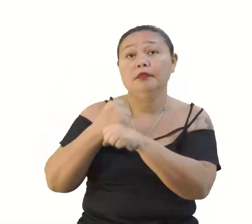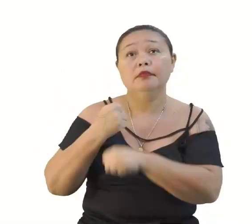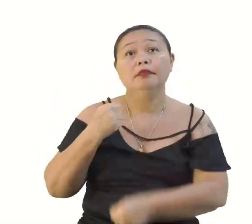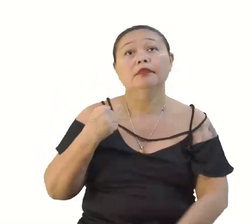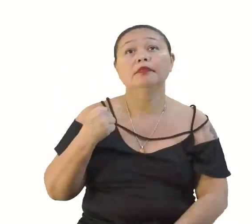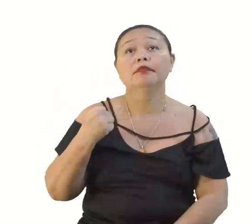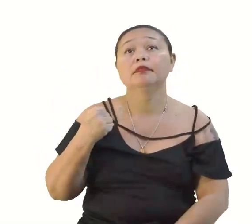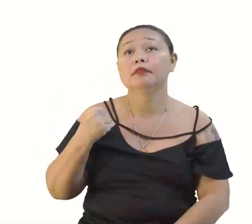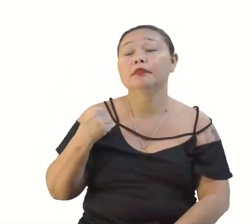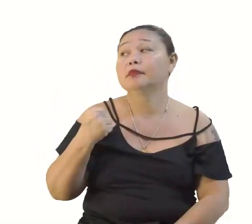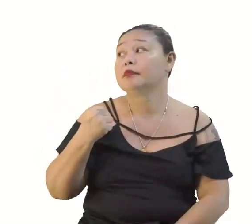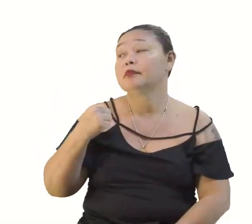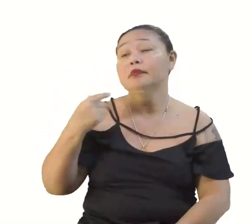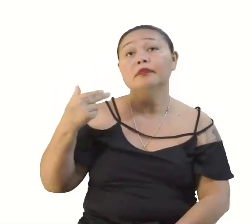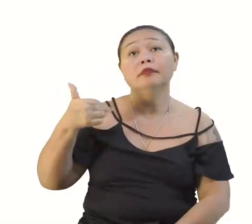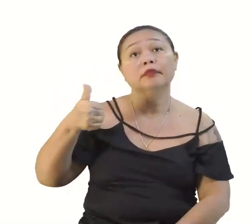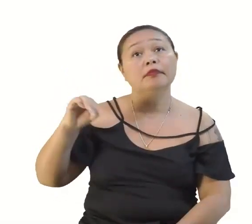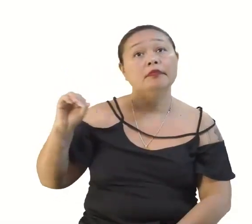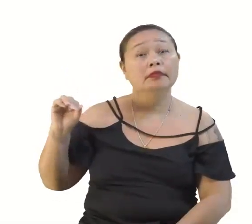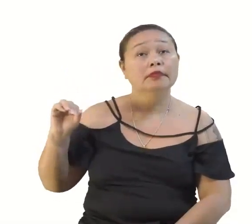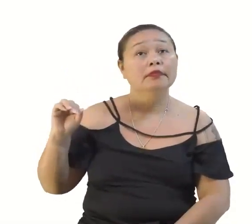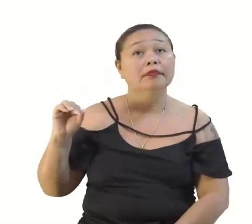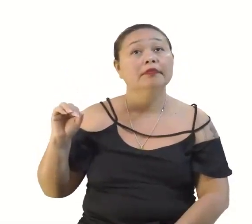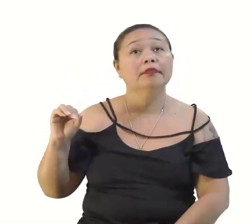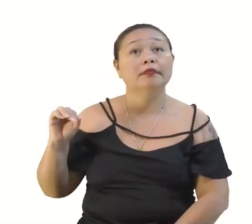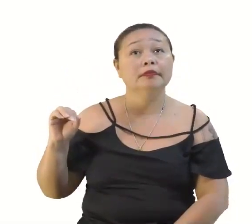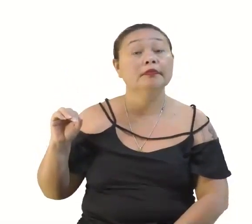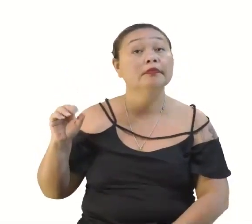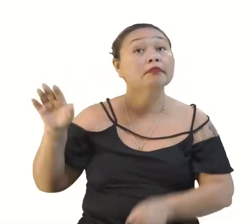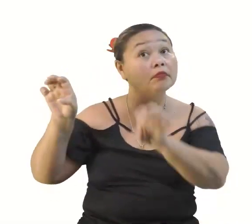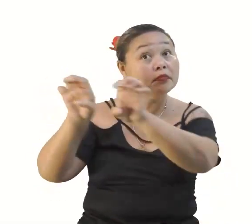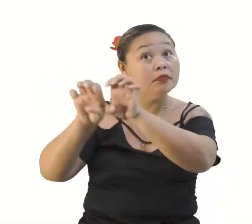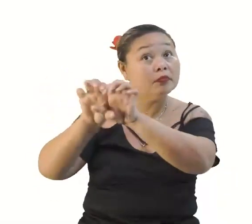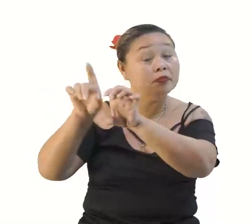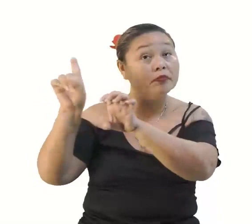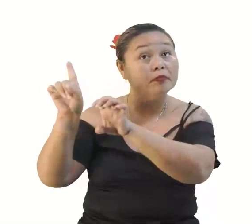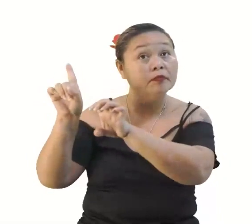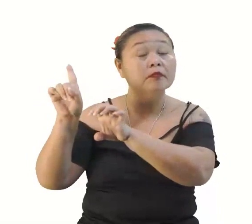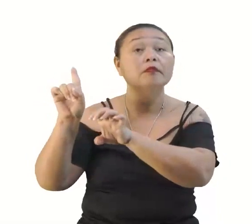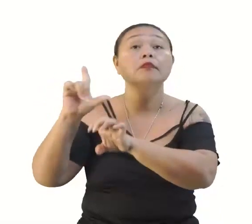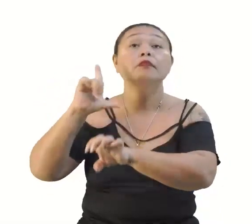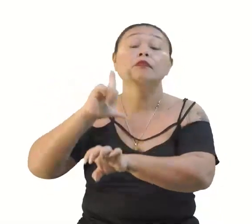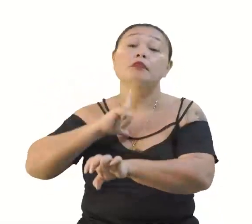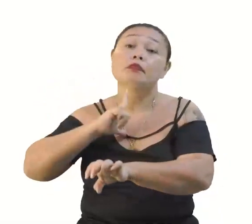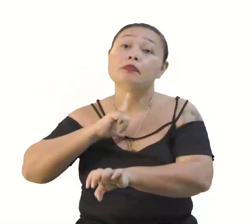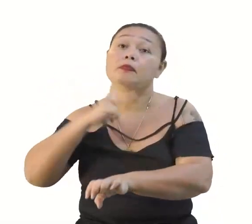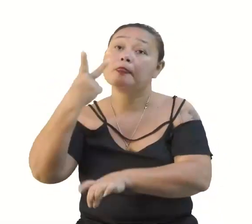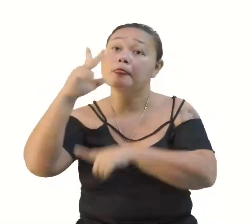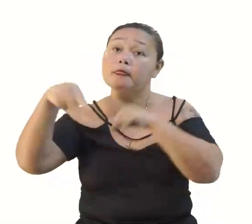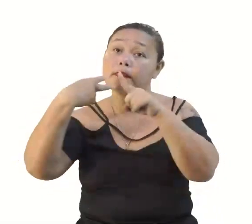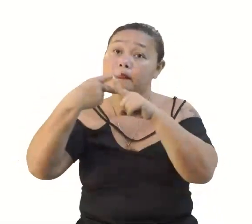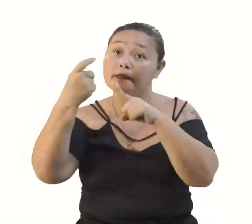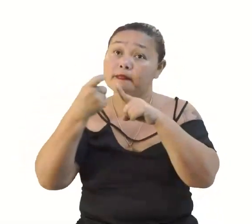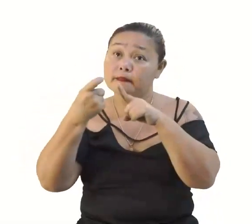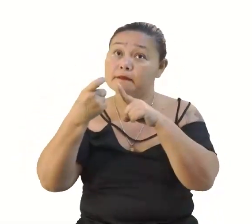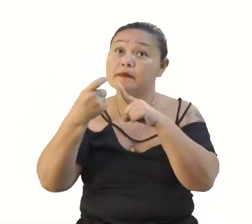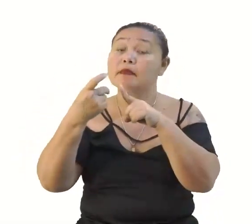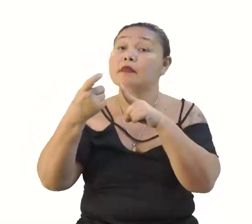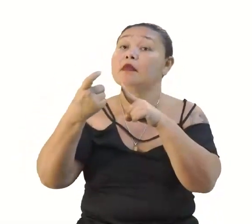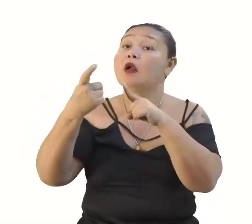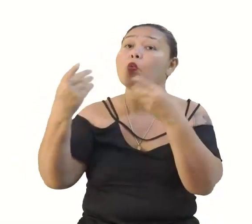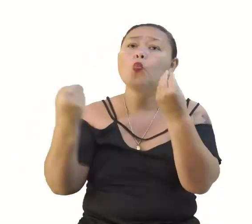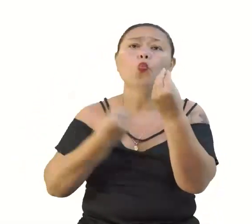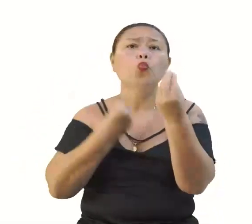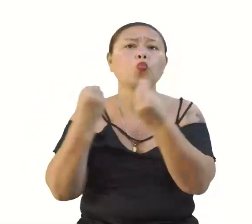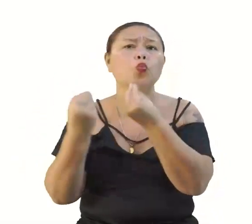x mais 2 tem igual que dar... a 100. Essa é a equação. Olha o que ele falou. Se eu tivesse 2 tijolos a mais,